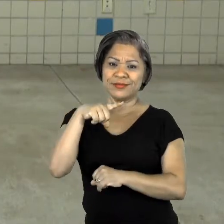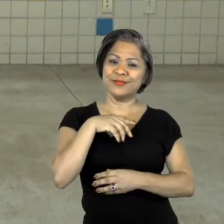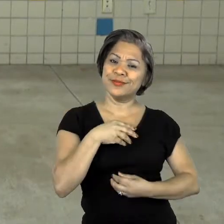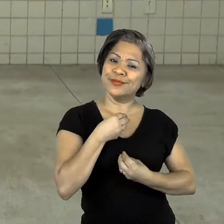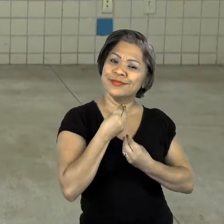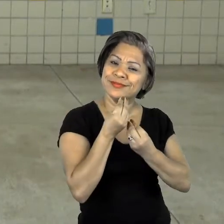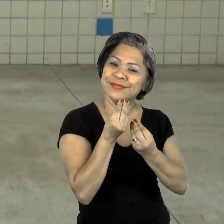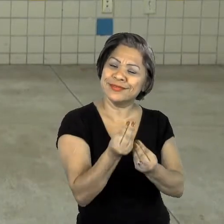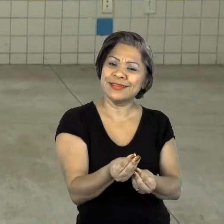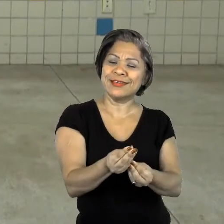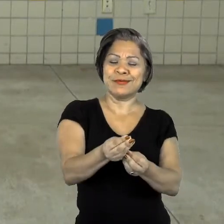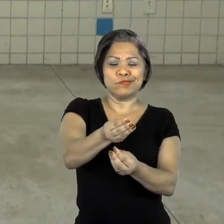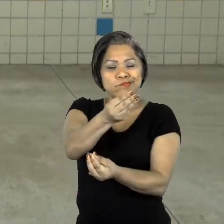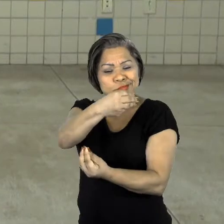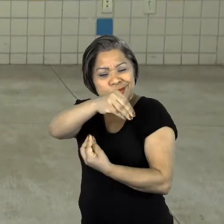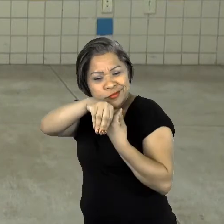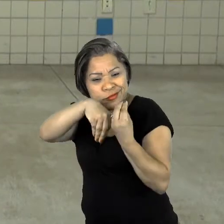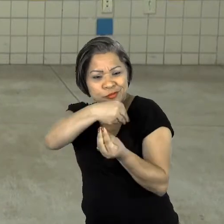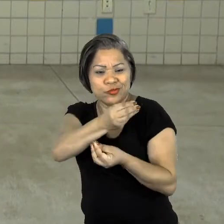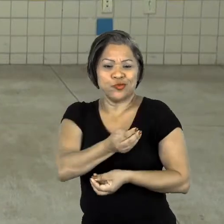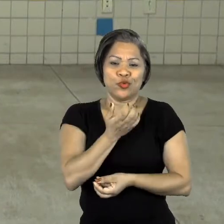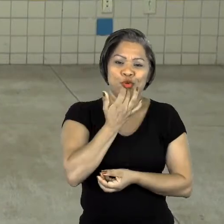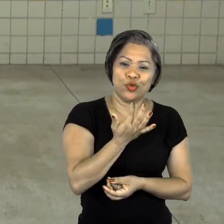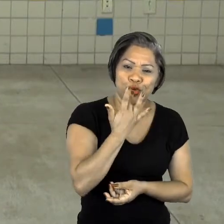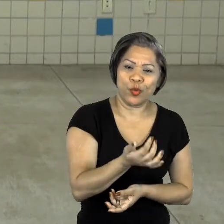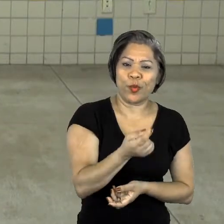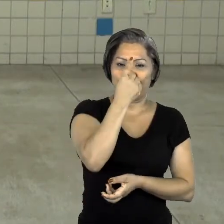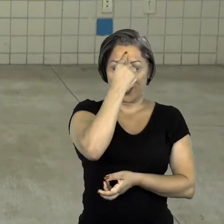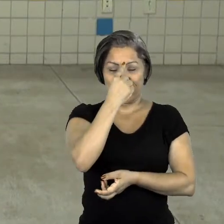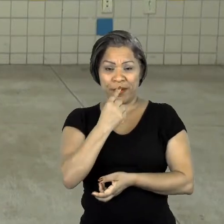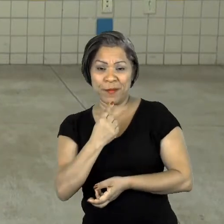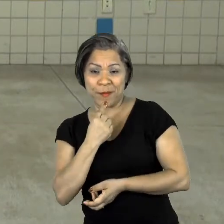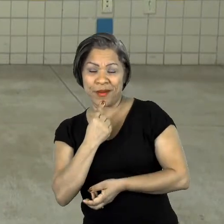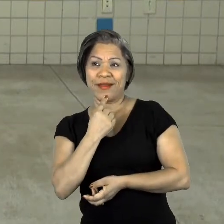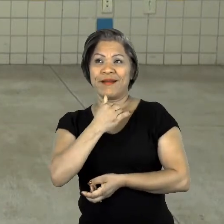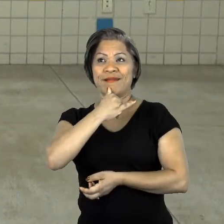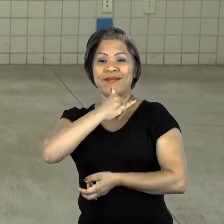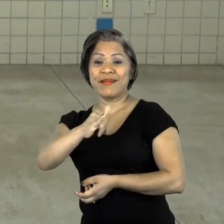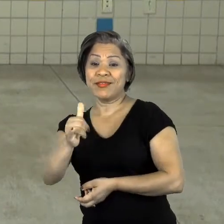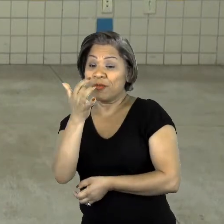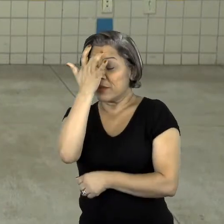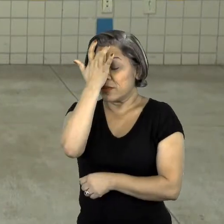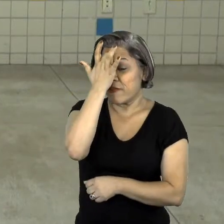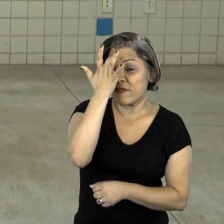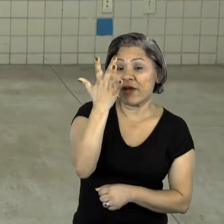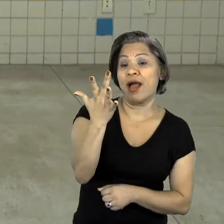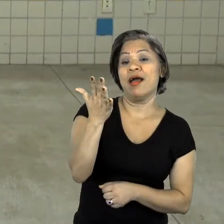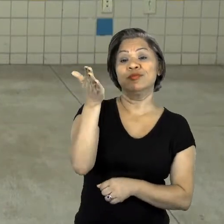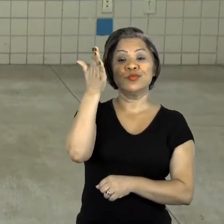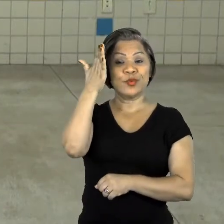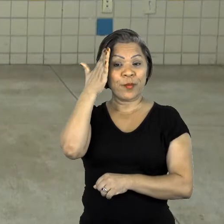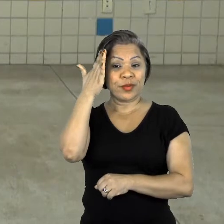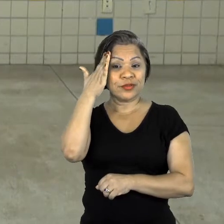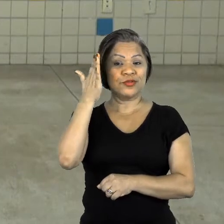mistura de imagens e a informação ela se torna mais fácil de ser